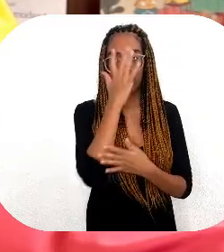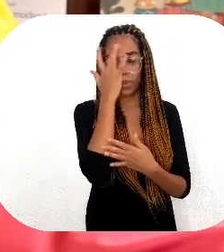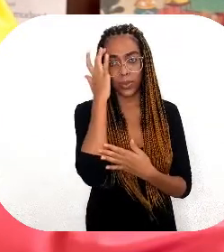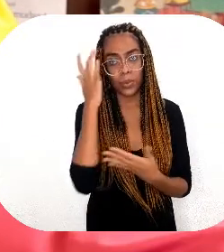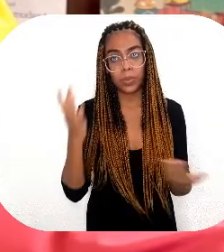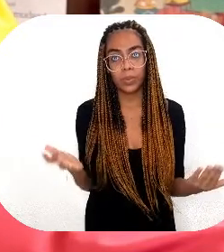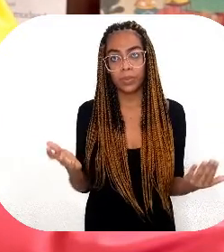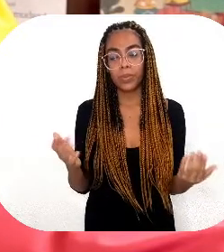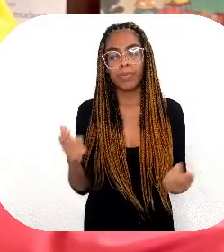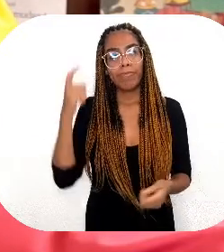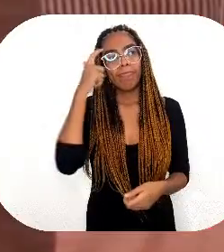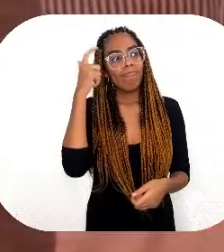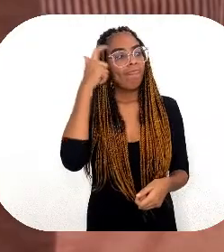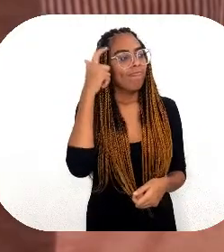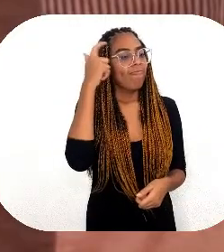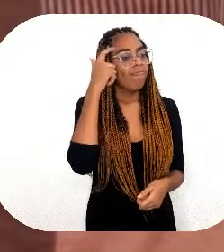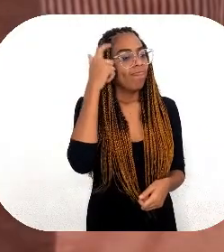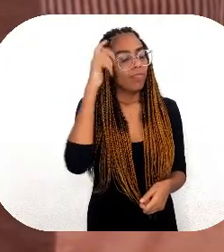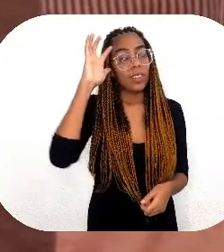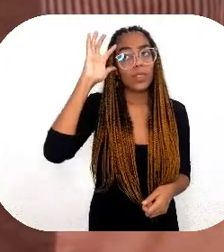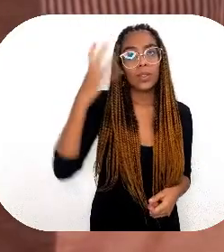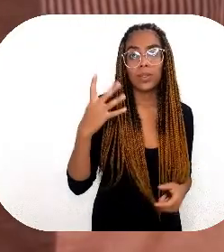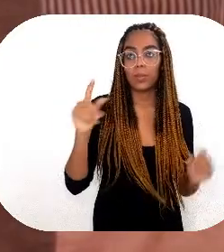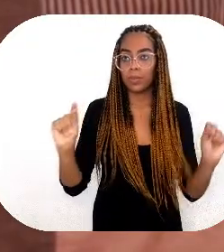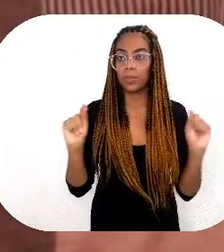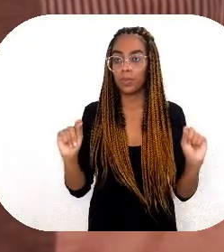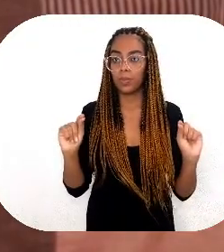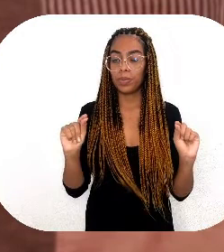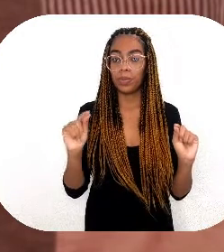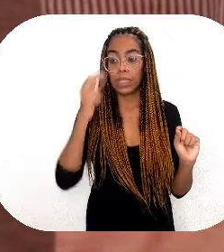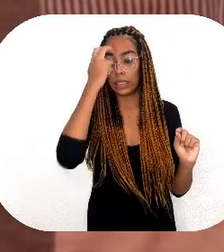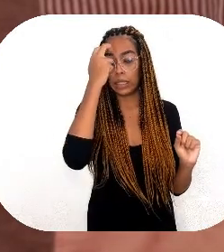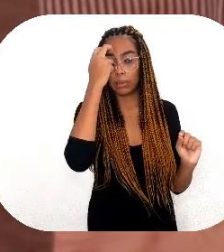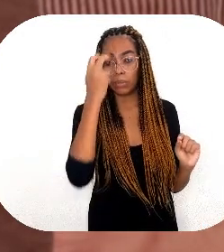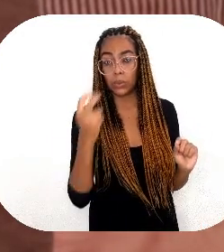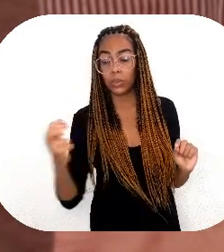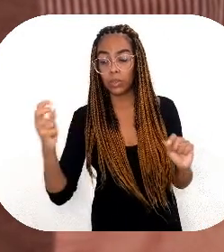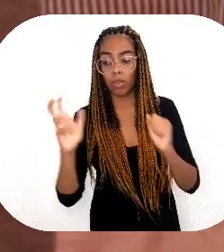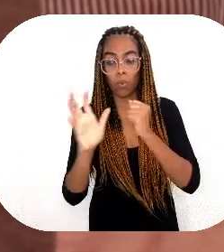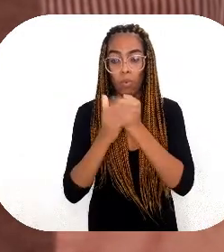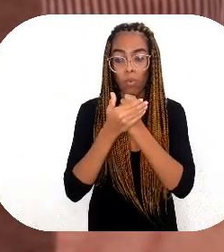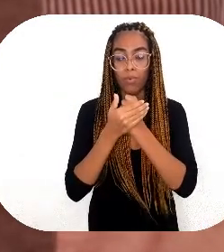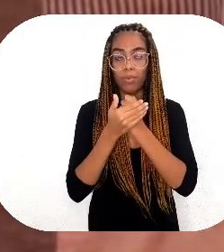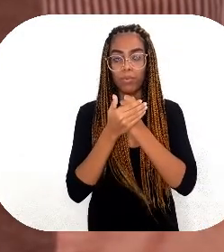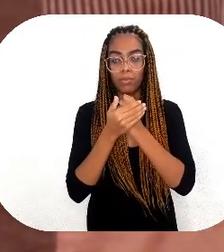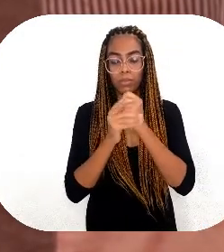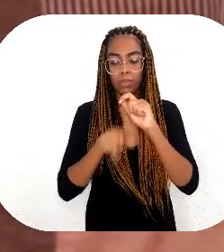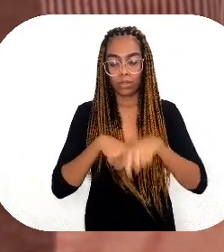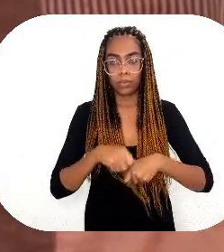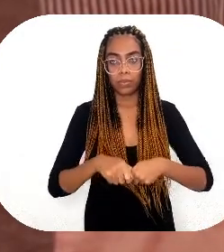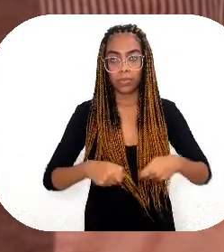ninguém. Ora, ora, ora, ora, ora. Anansi pensou, pensou, resolveu guardar, pegar a sabedoria que